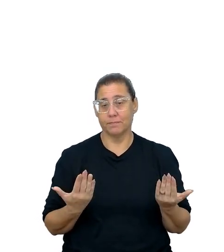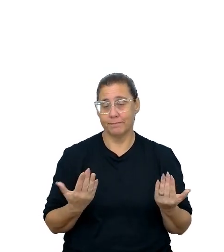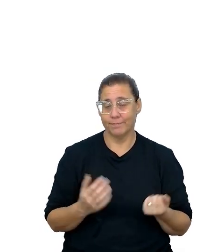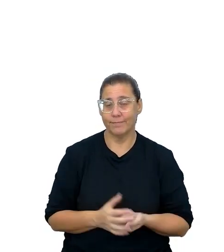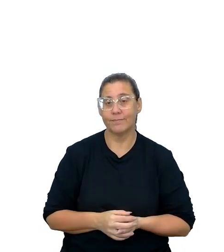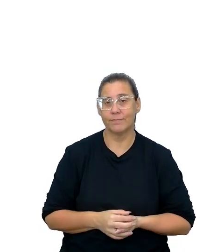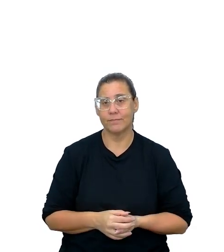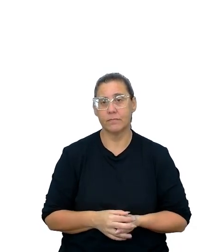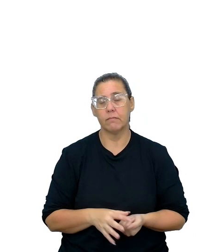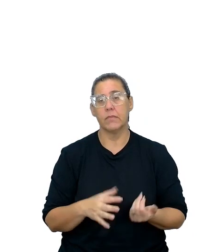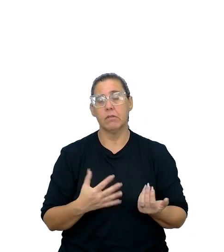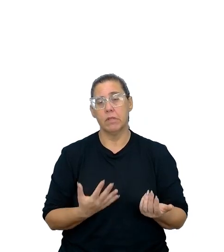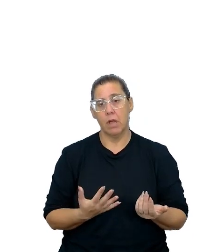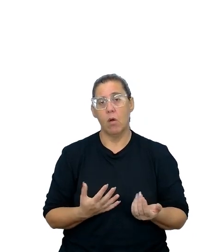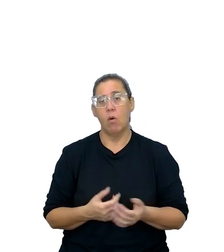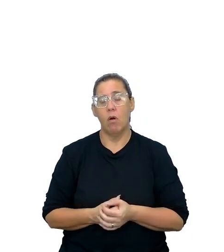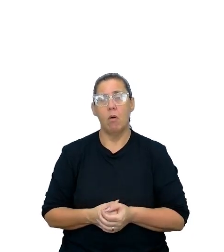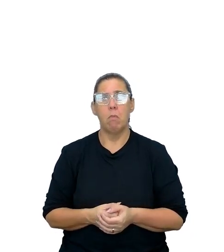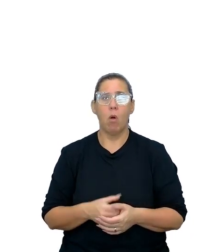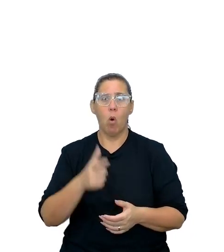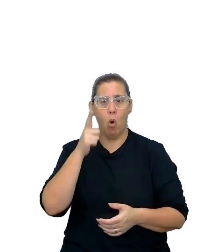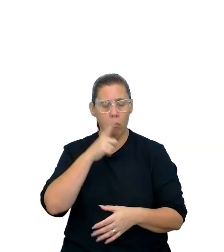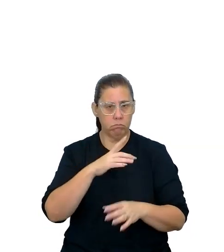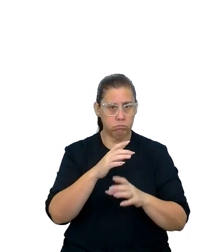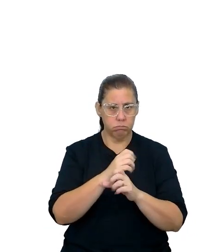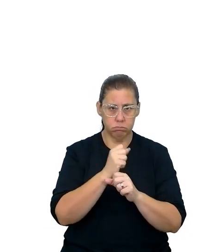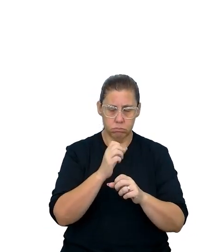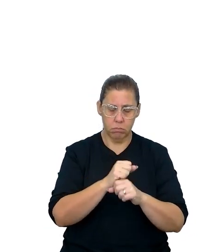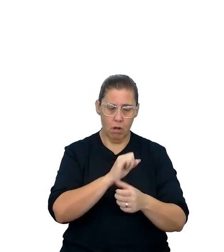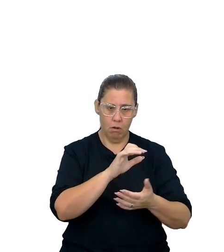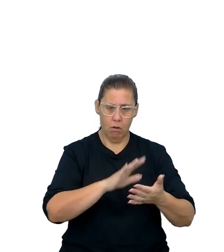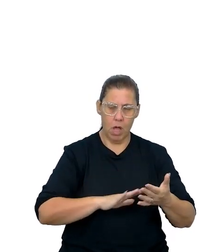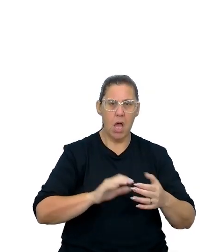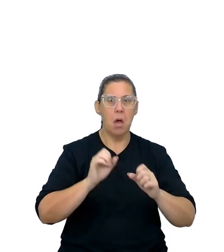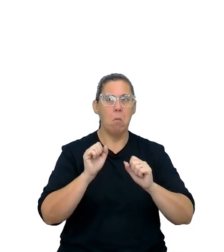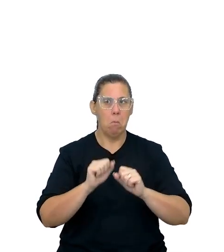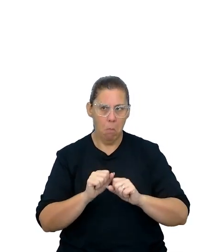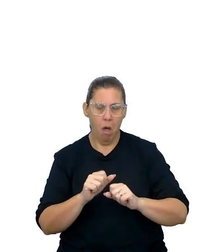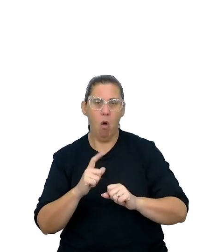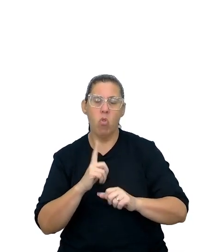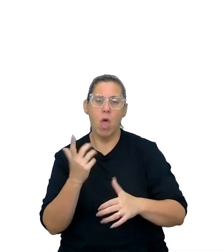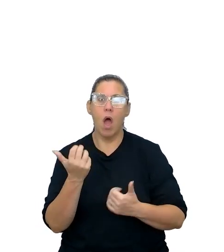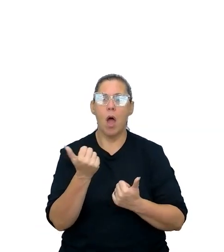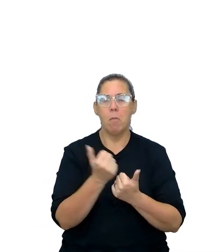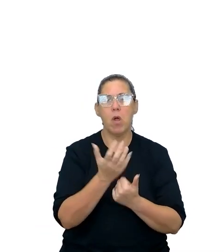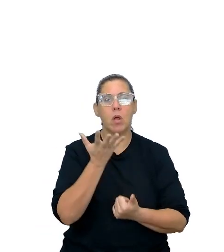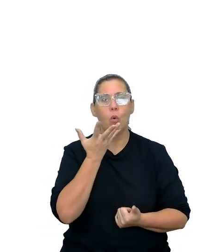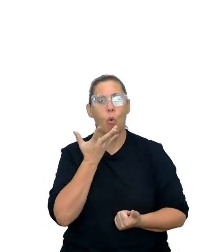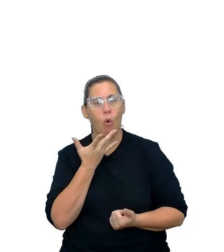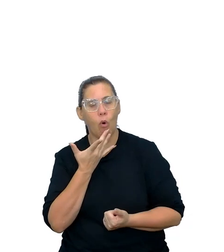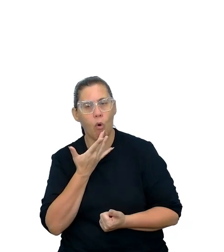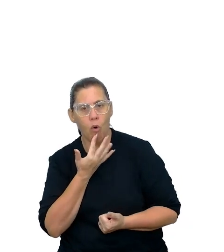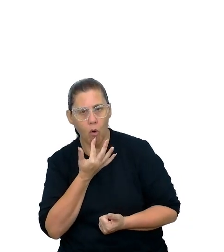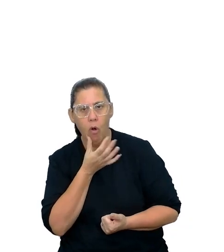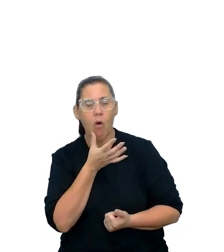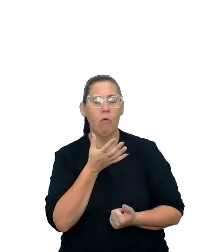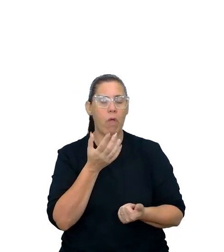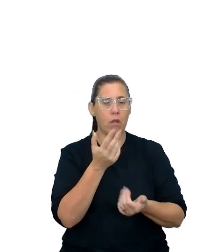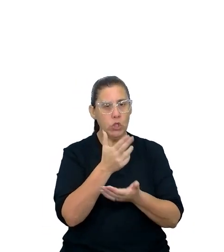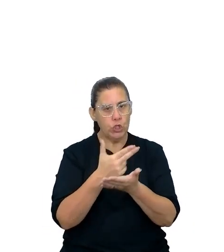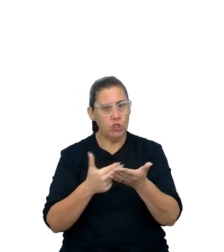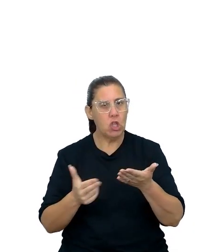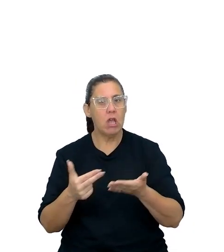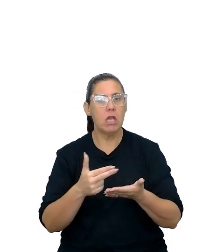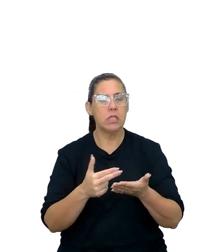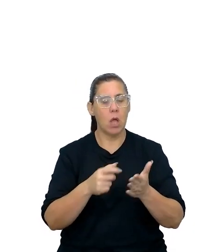Então, neste caso aqui, né, gente, para a realização da atividade, os estudantes podem apoiar-se na contagem de desenhos,